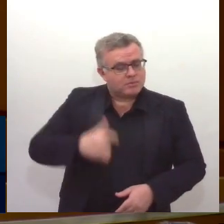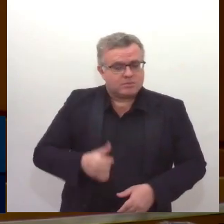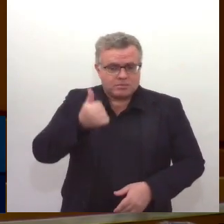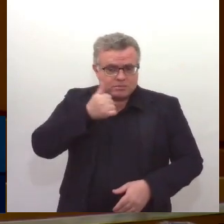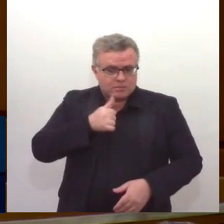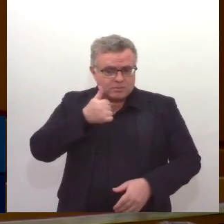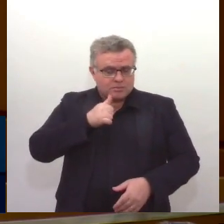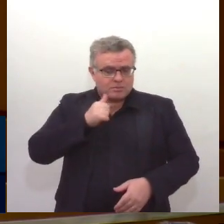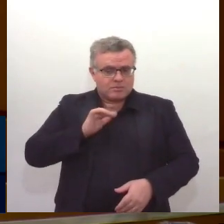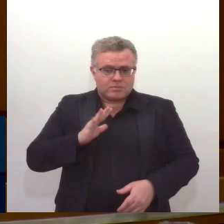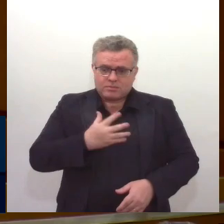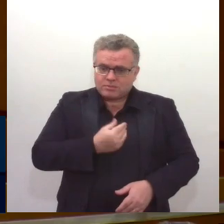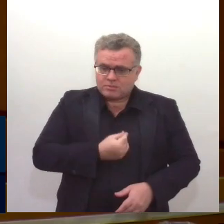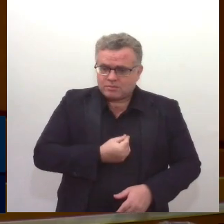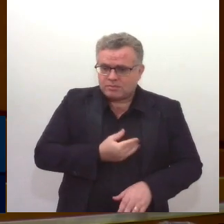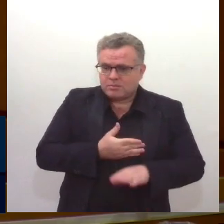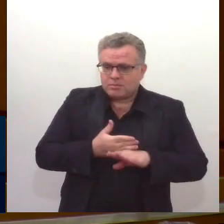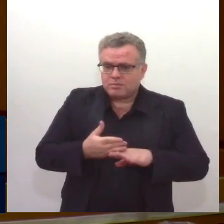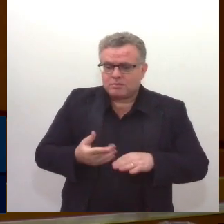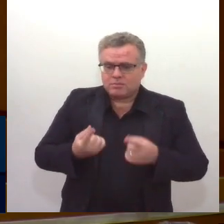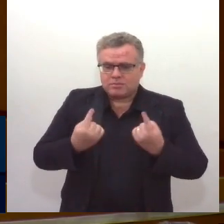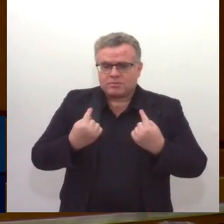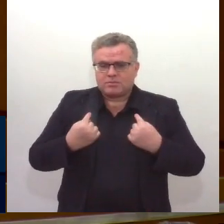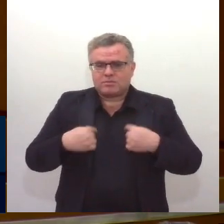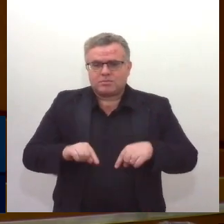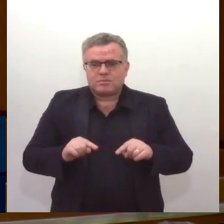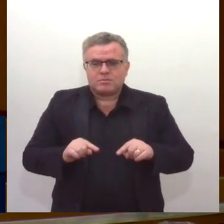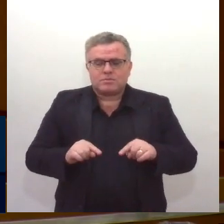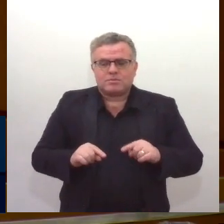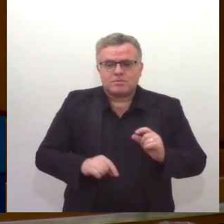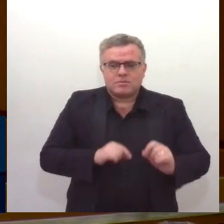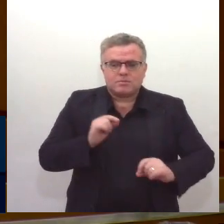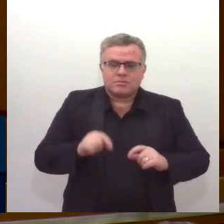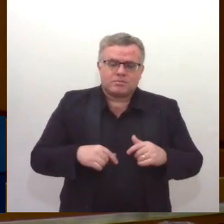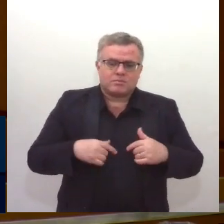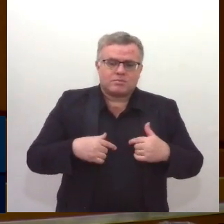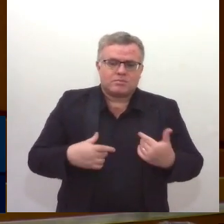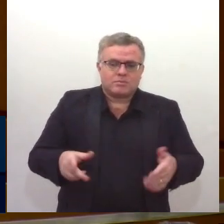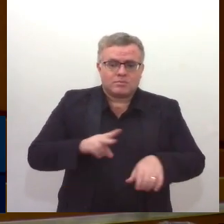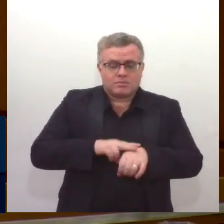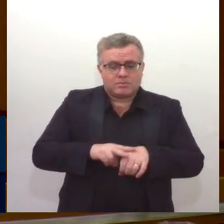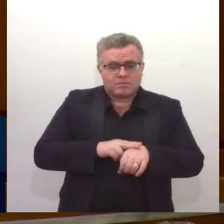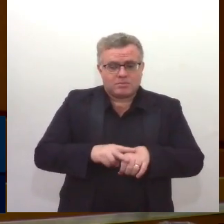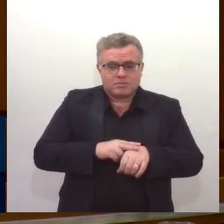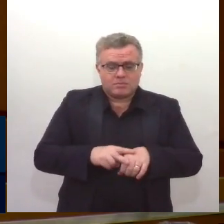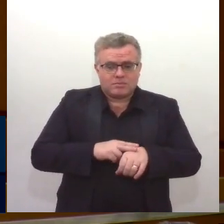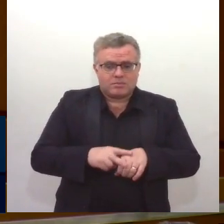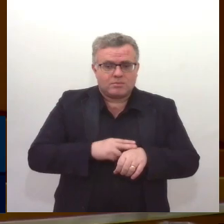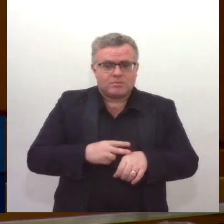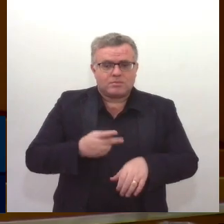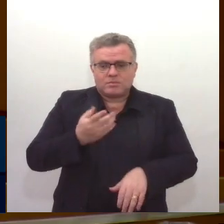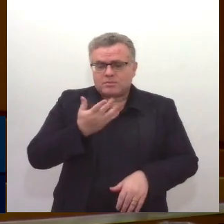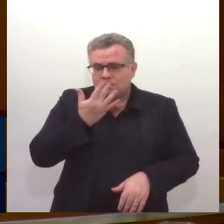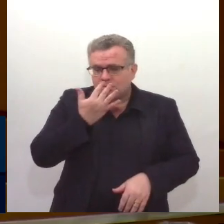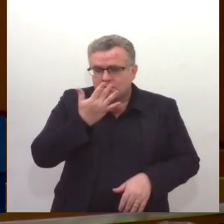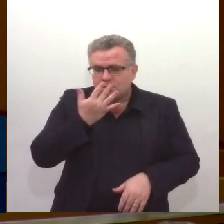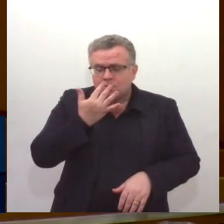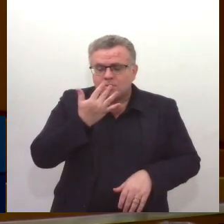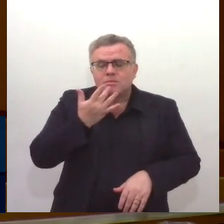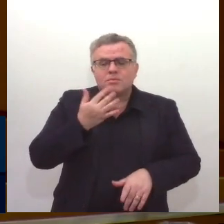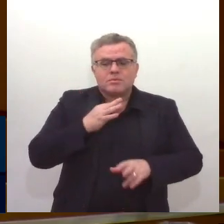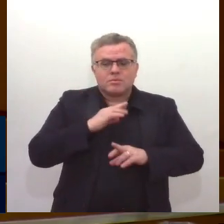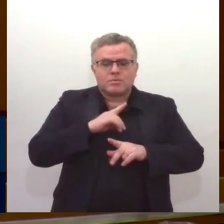estou com vestido com a base verde, algumas flores coloridas